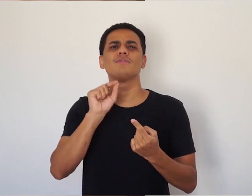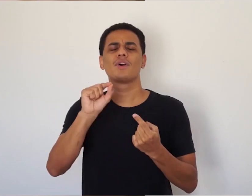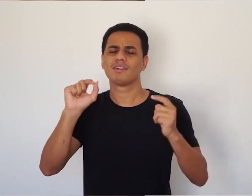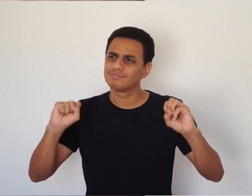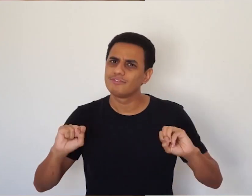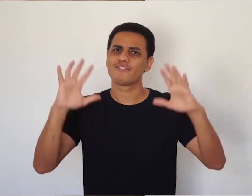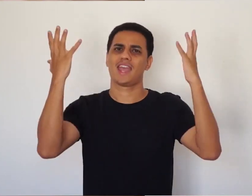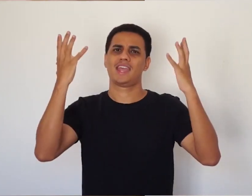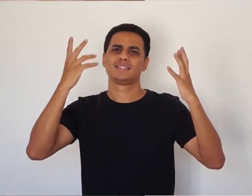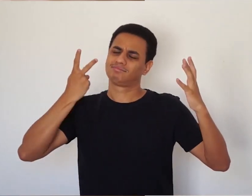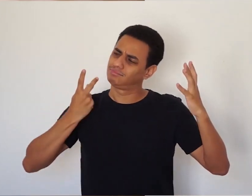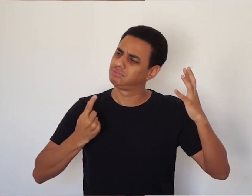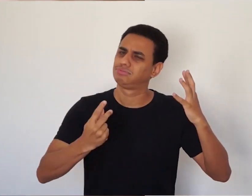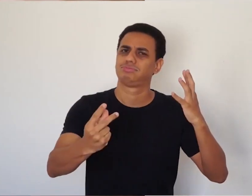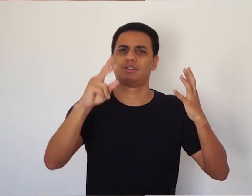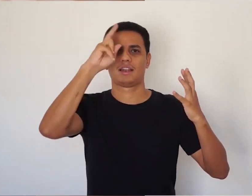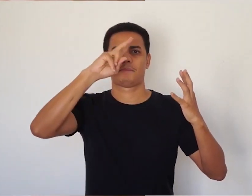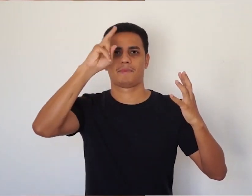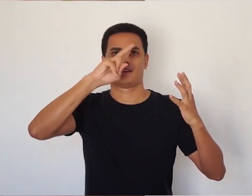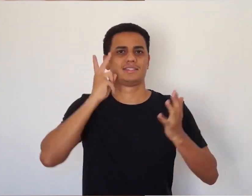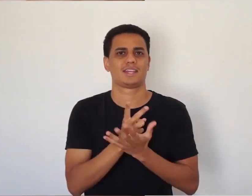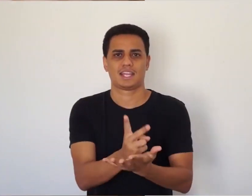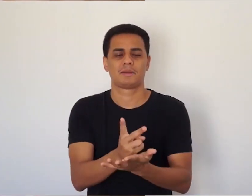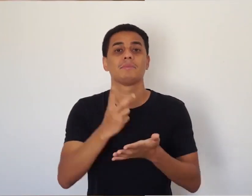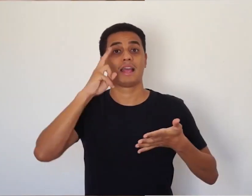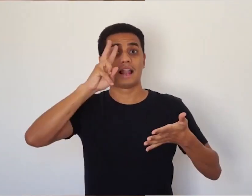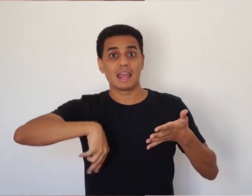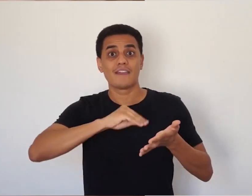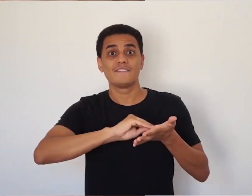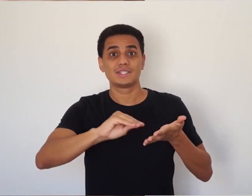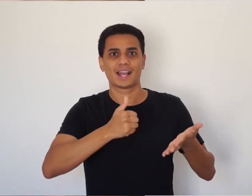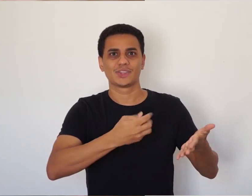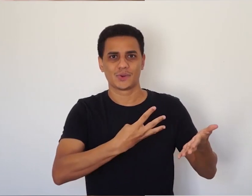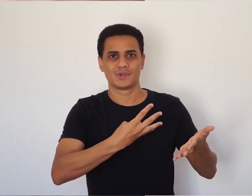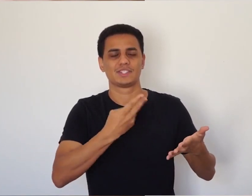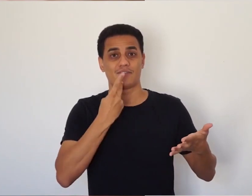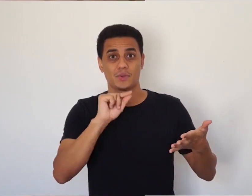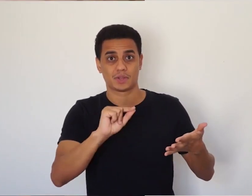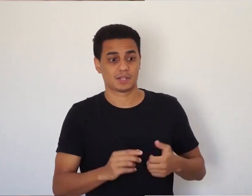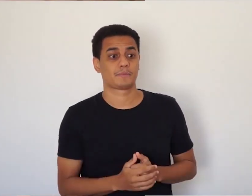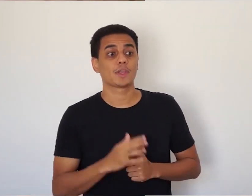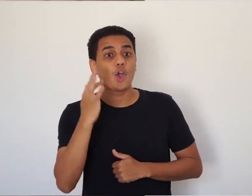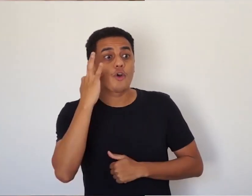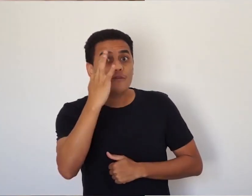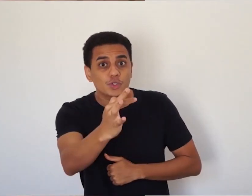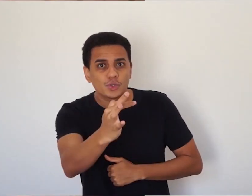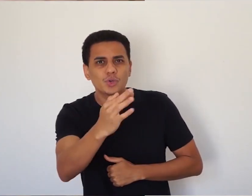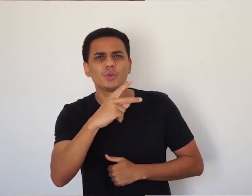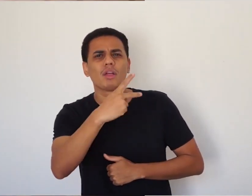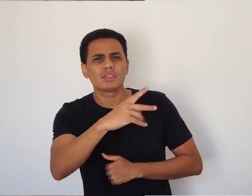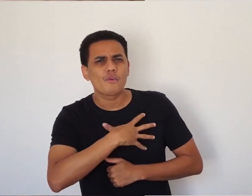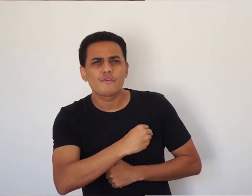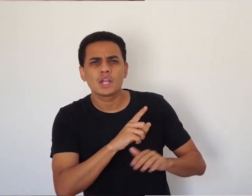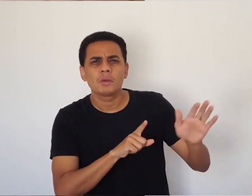seja realmente uma celebração de festa perpétua. Eu queria ler aqui os versículos 14, diz assim: no futuro,